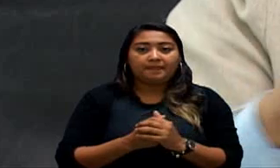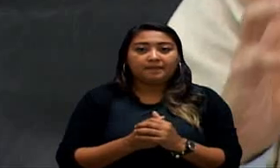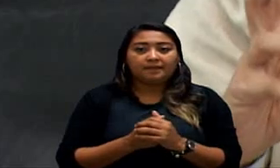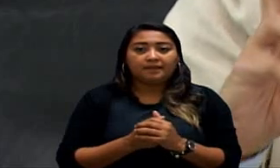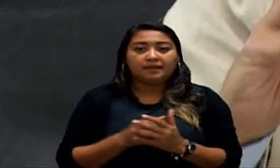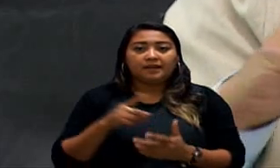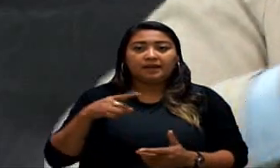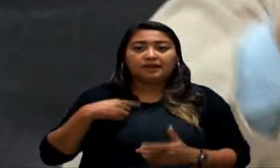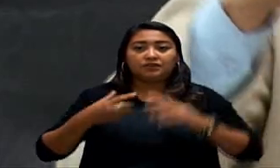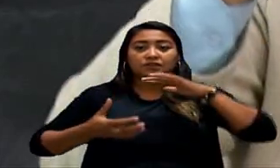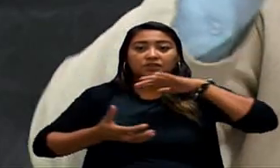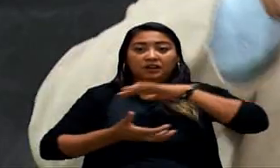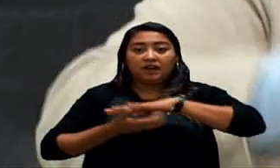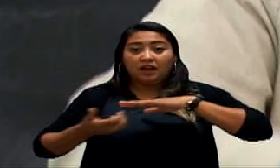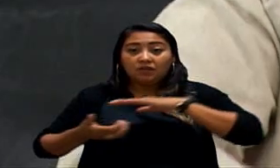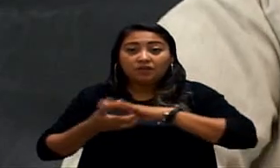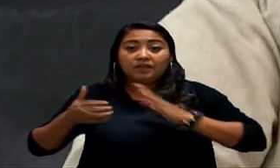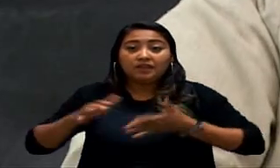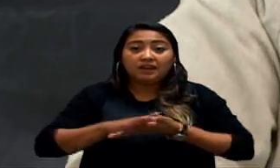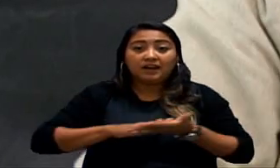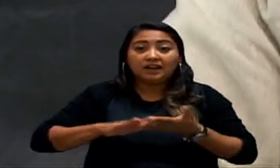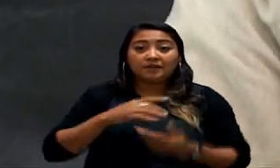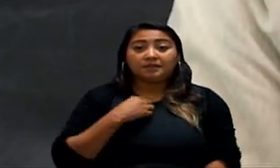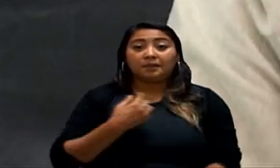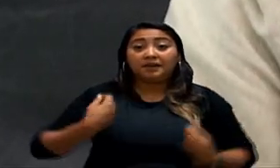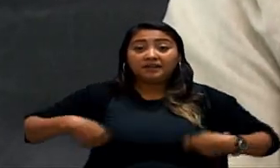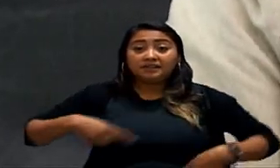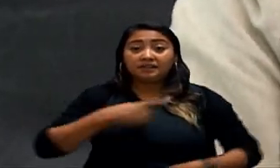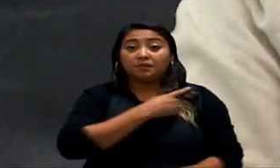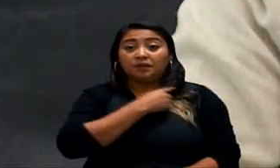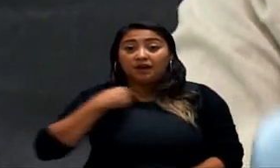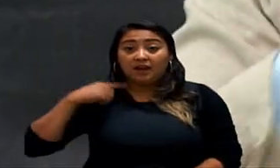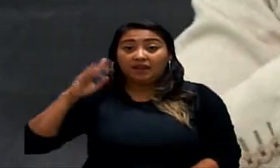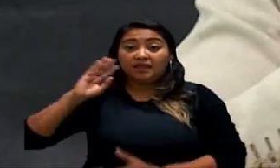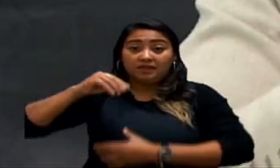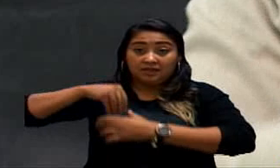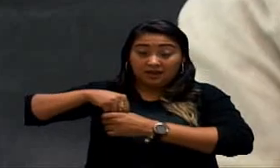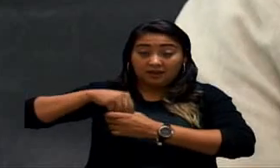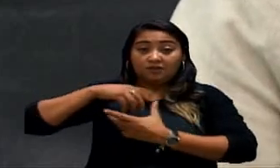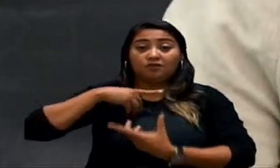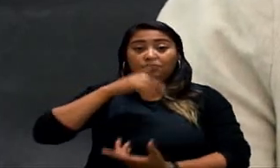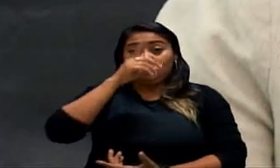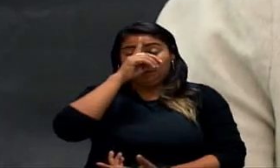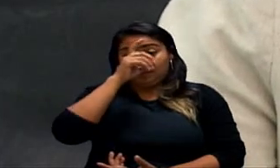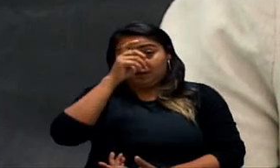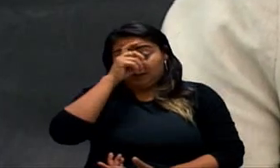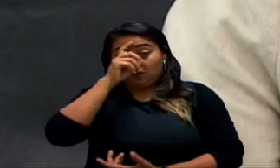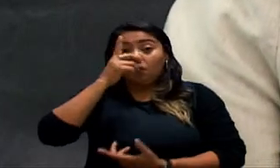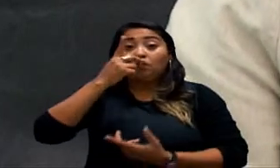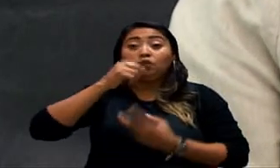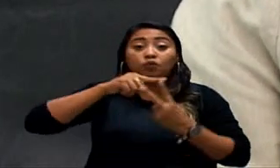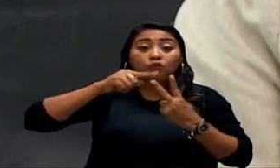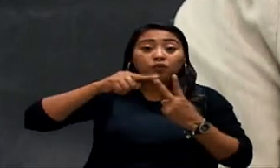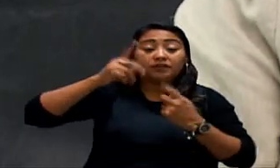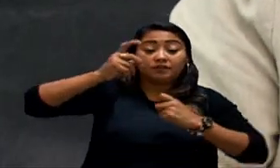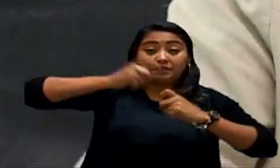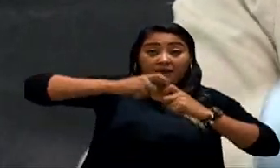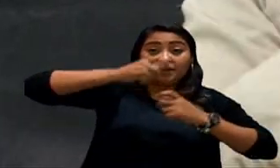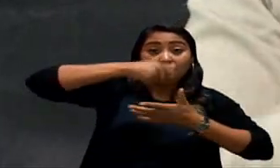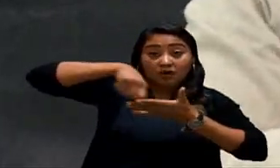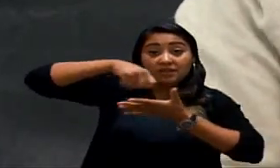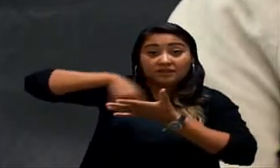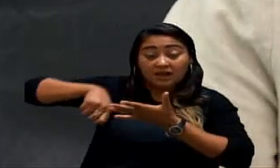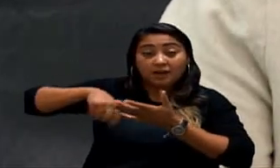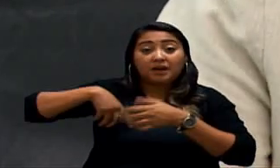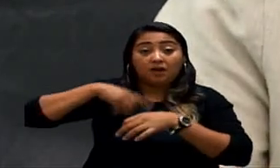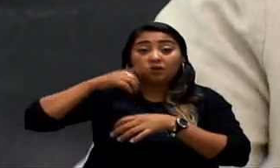eles não atirados nada, é porque tem que ser falecido dentro do hospital e tem que ter 2 assinaturas de 2 médicos, né, para